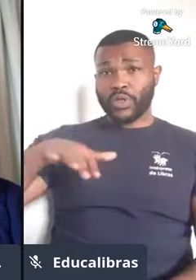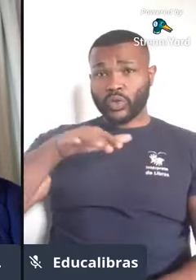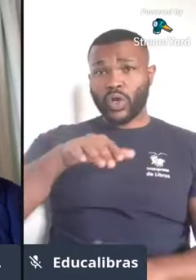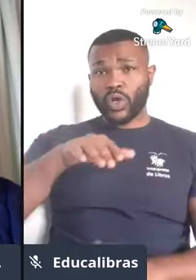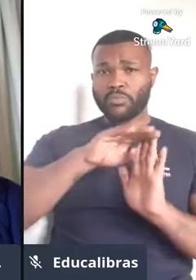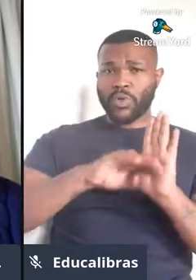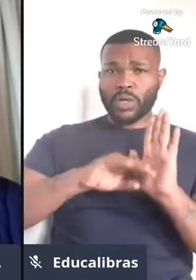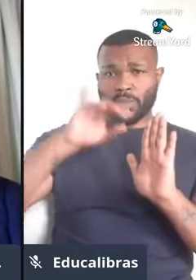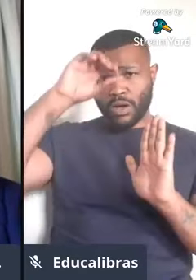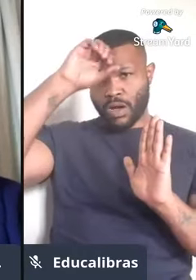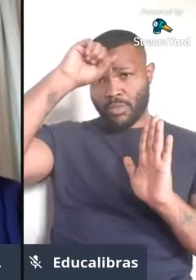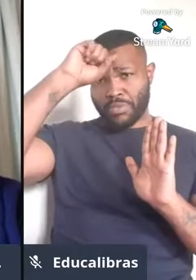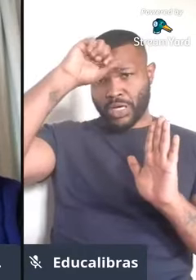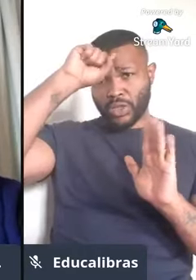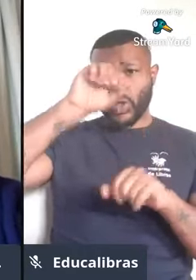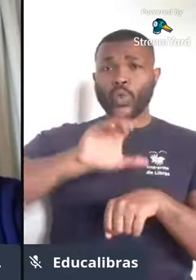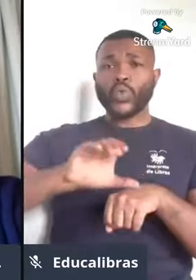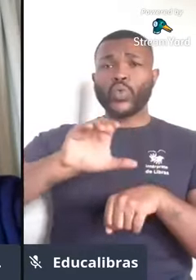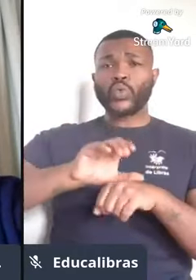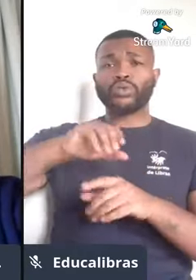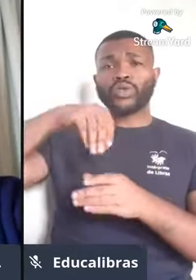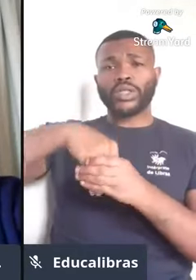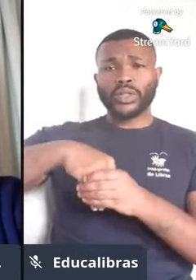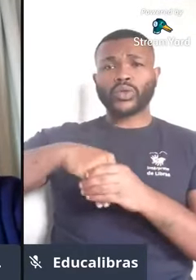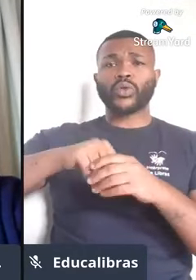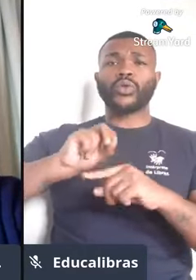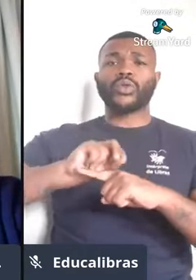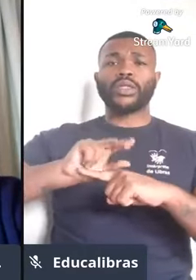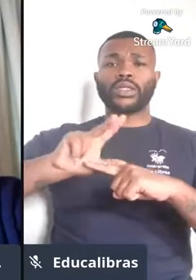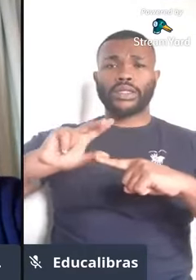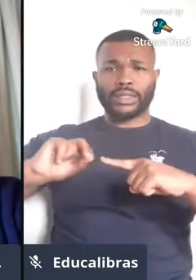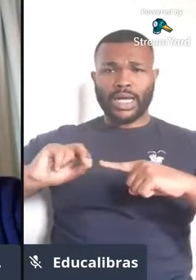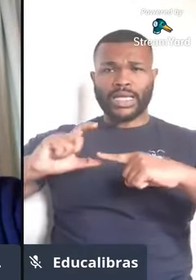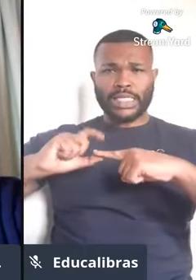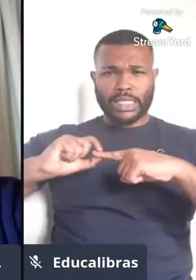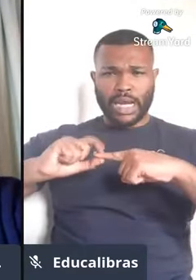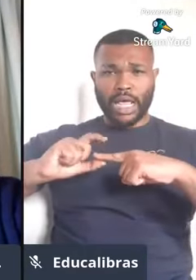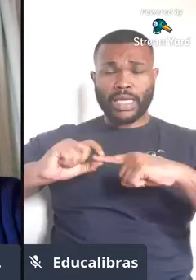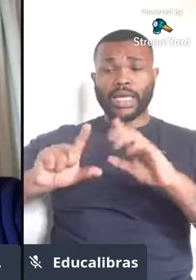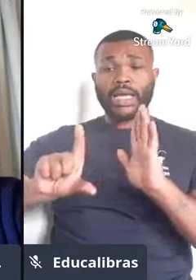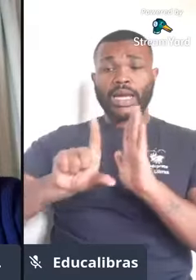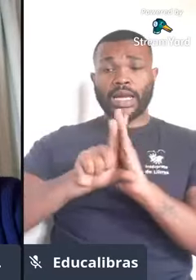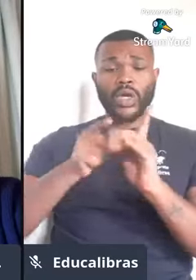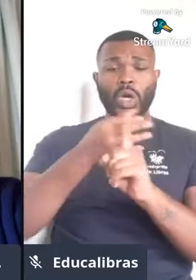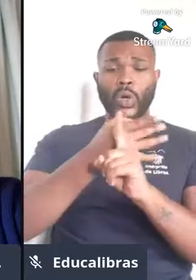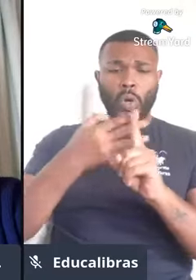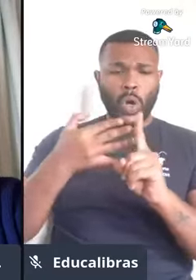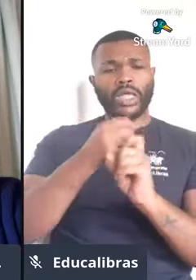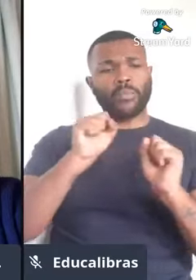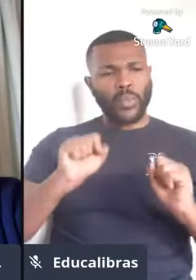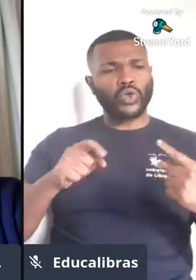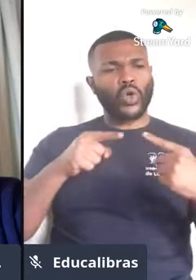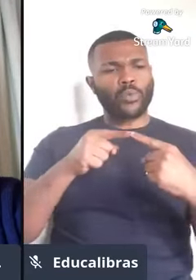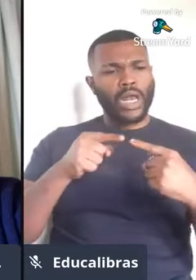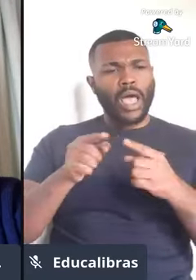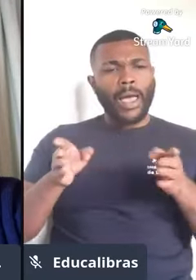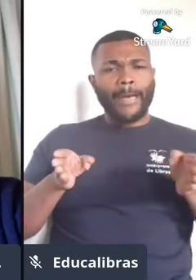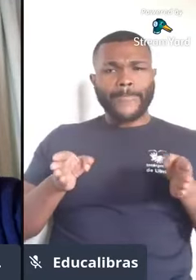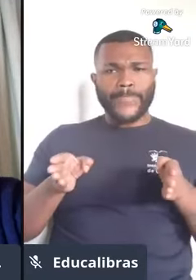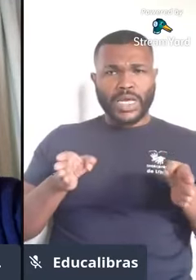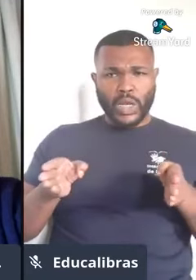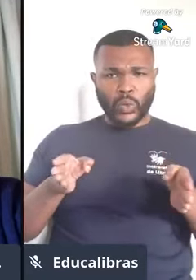que faziam cursos no SENAC poderiam ser considerados para a lei de cotas durante um período. Você tem questões